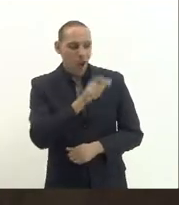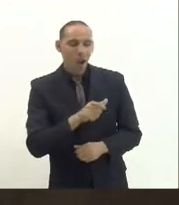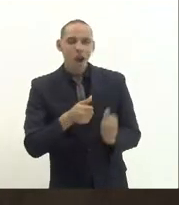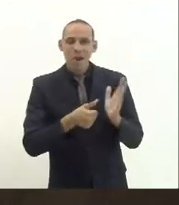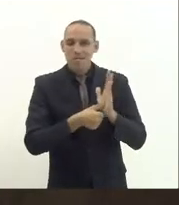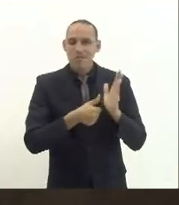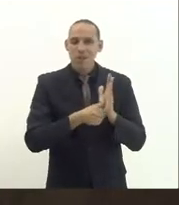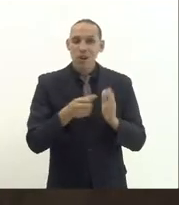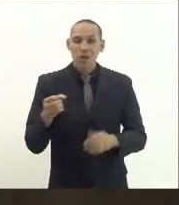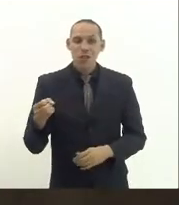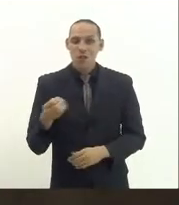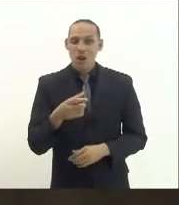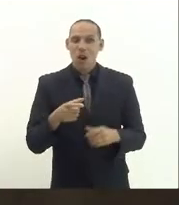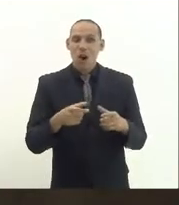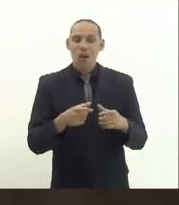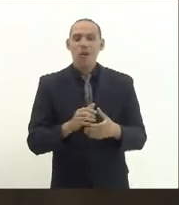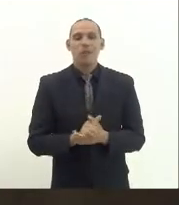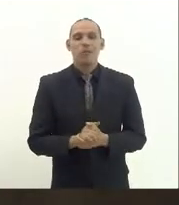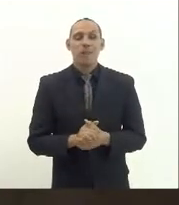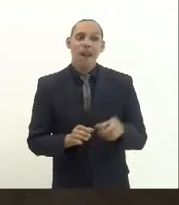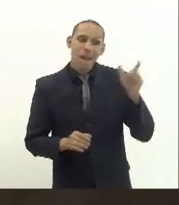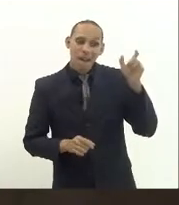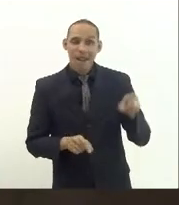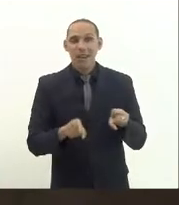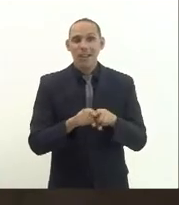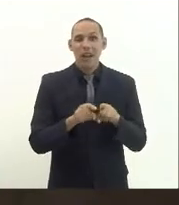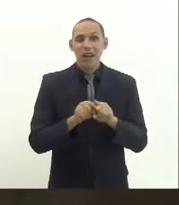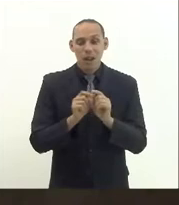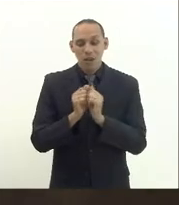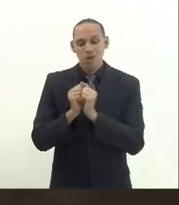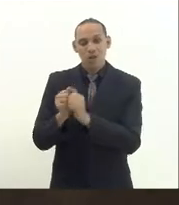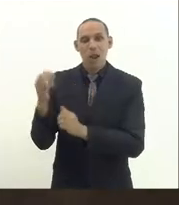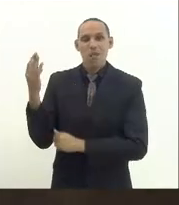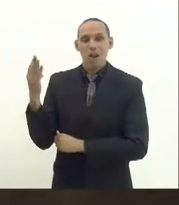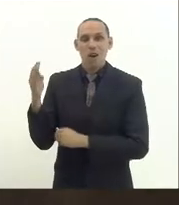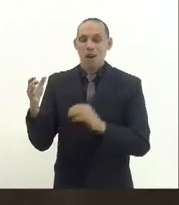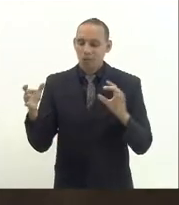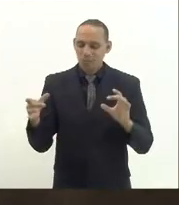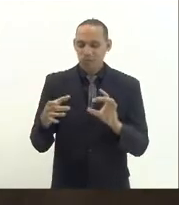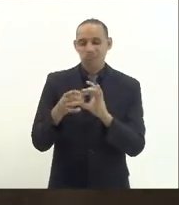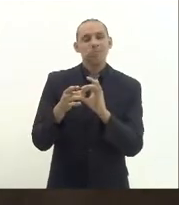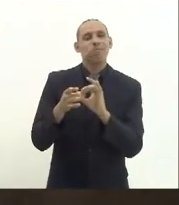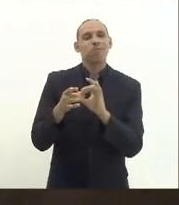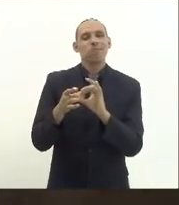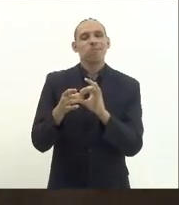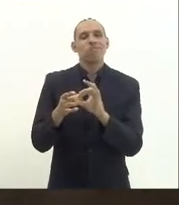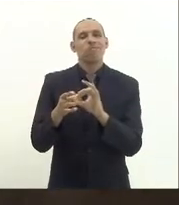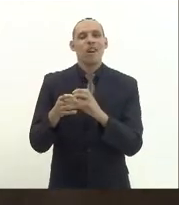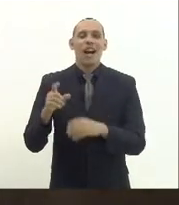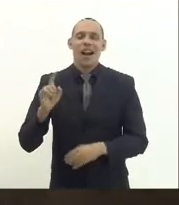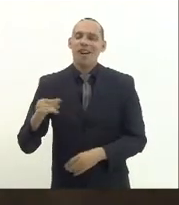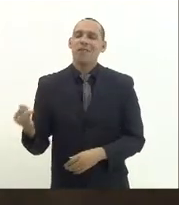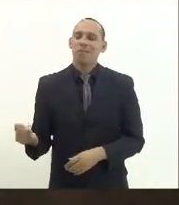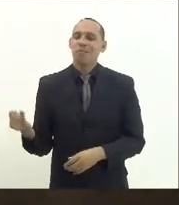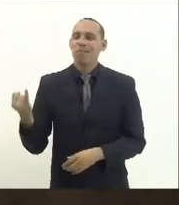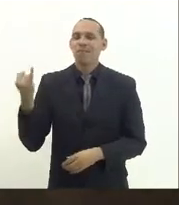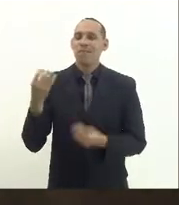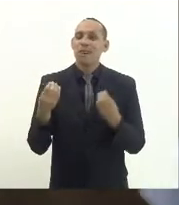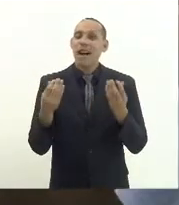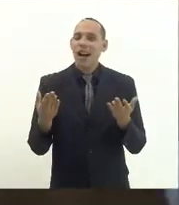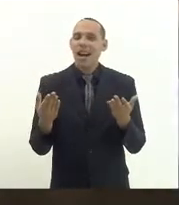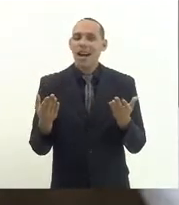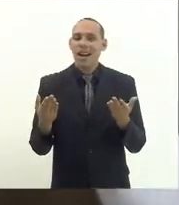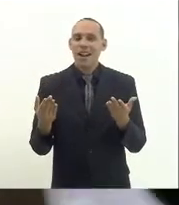e o novo acionar e com o Botafogo foi de vital importância para